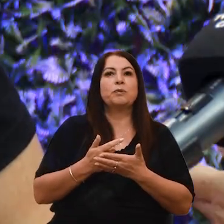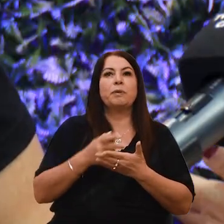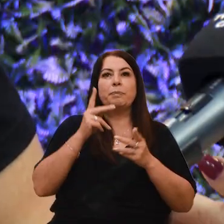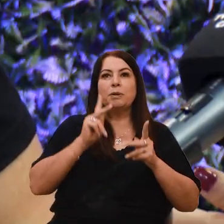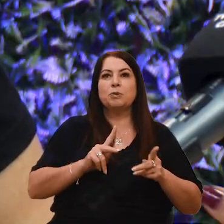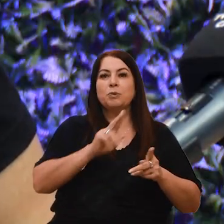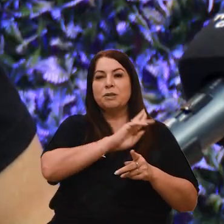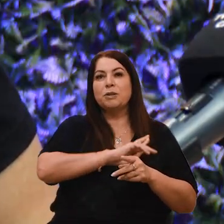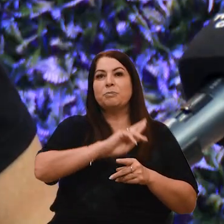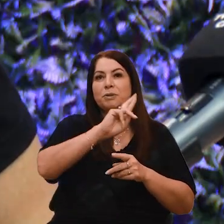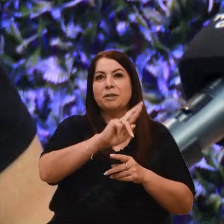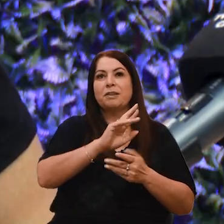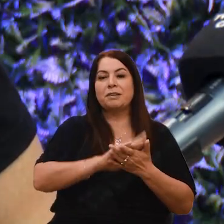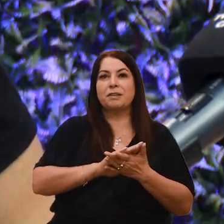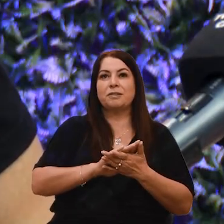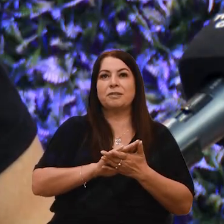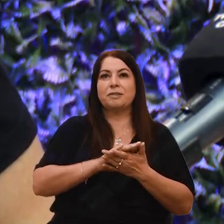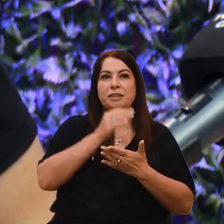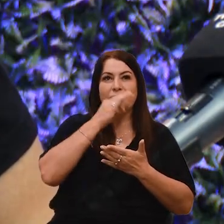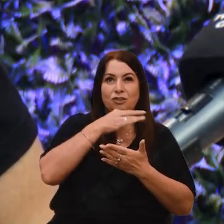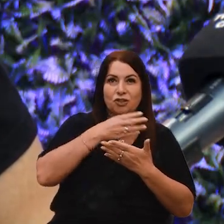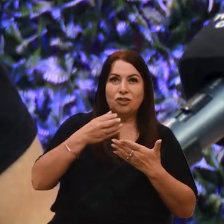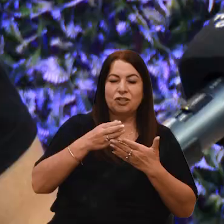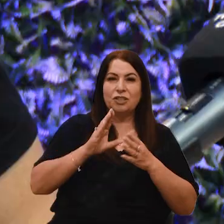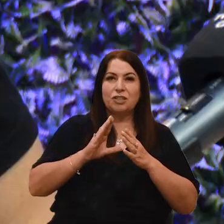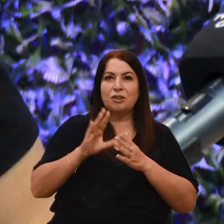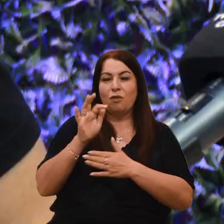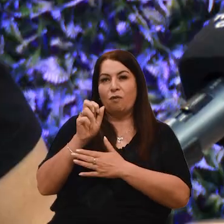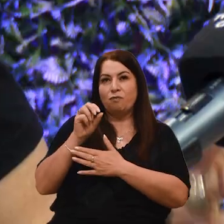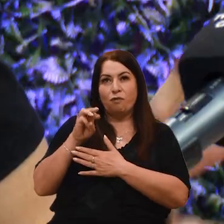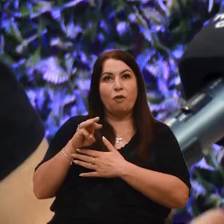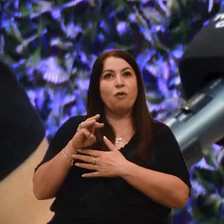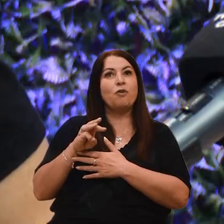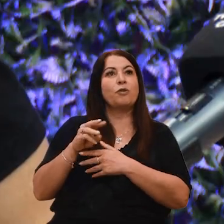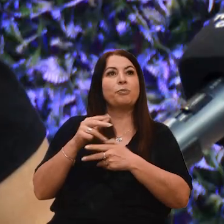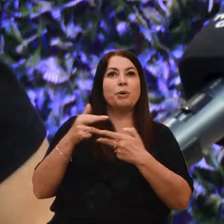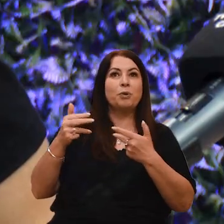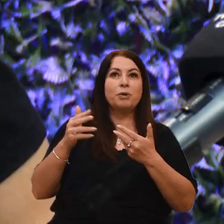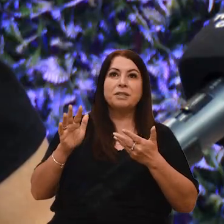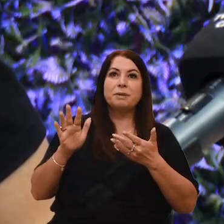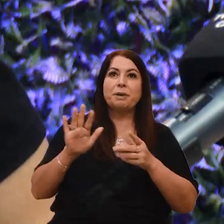gente representando aqui Caxias, o fórum, tudo foi uma coisa bem